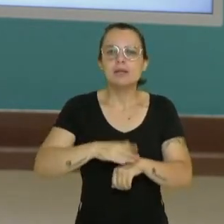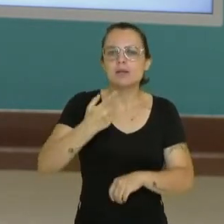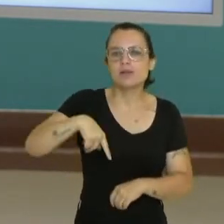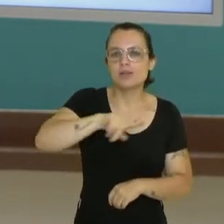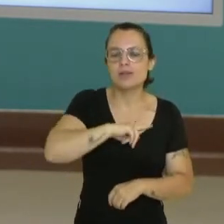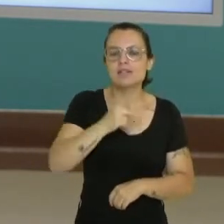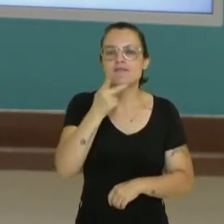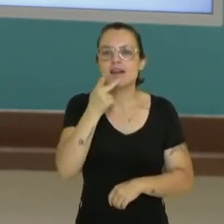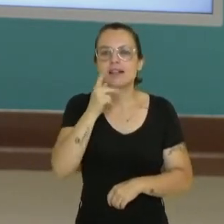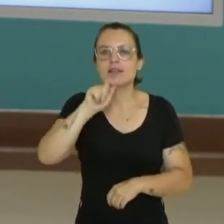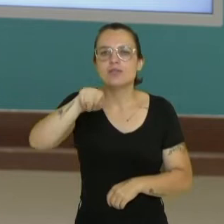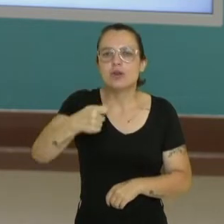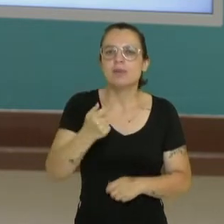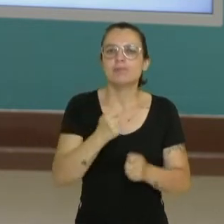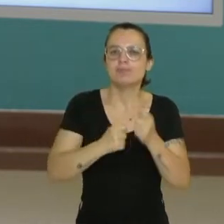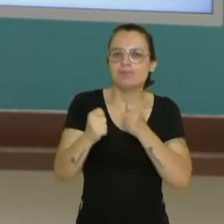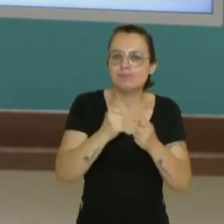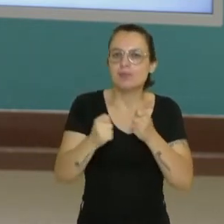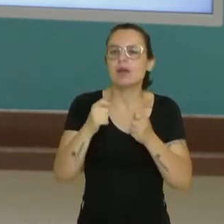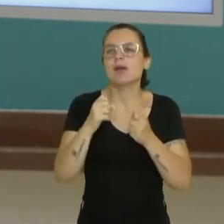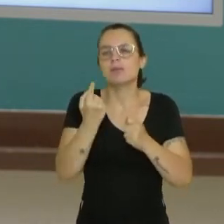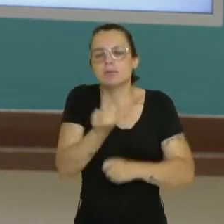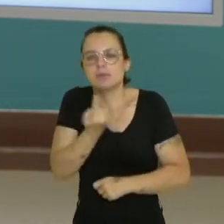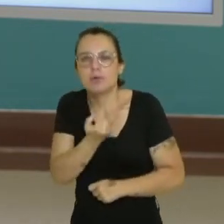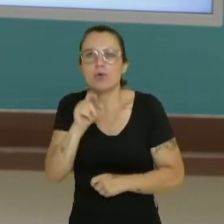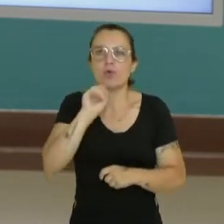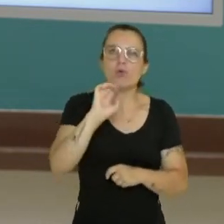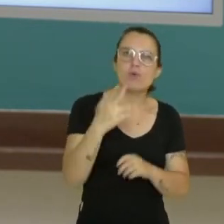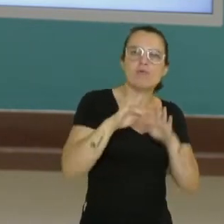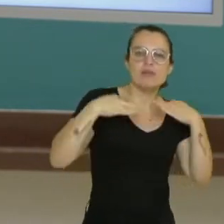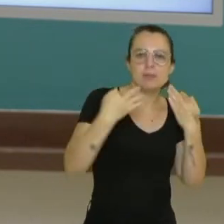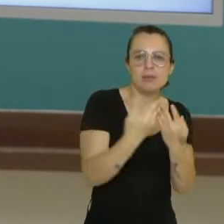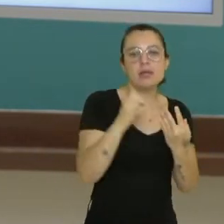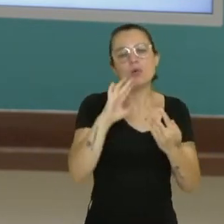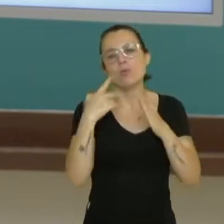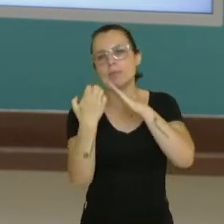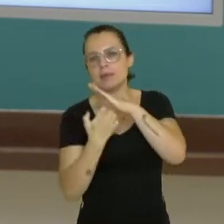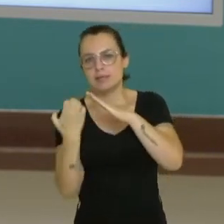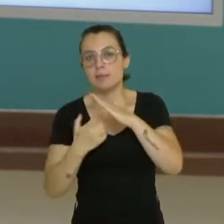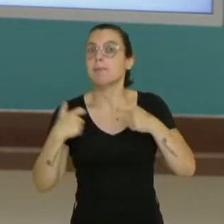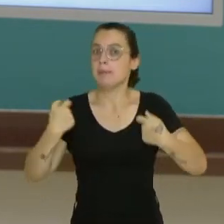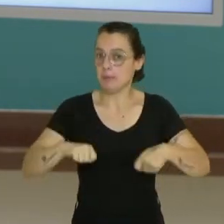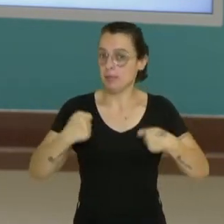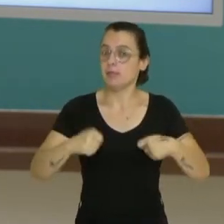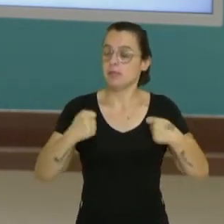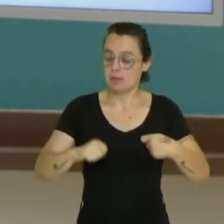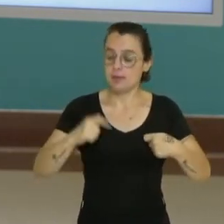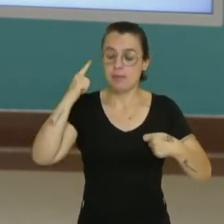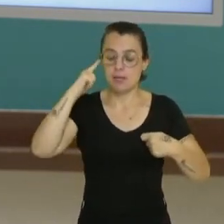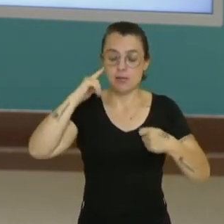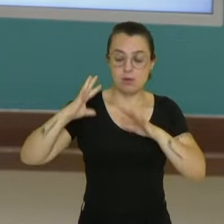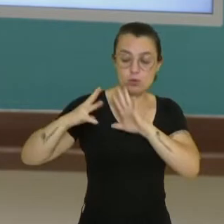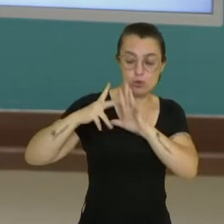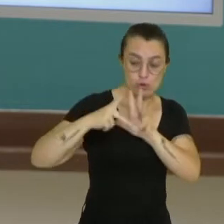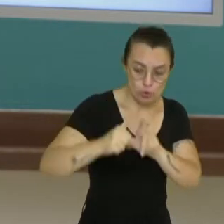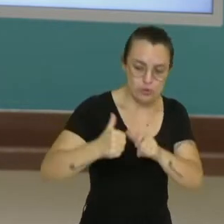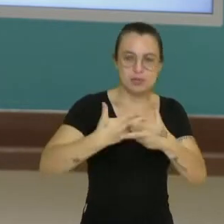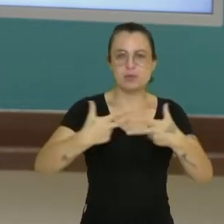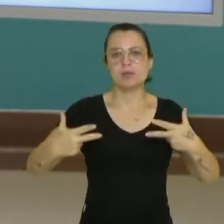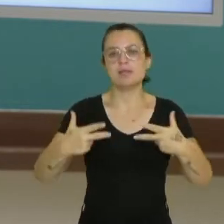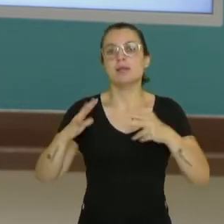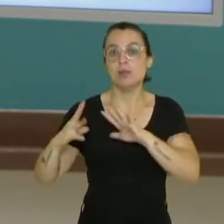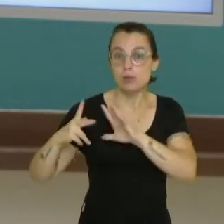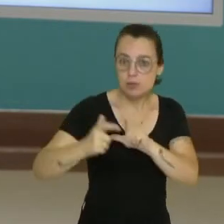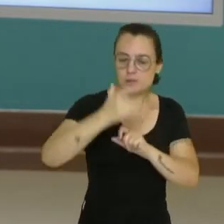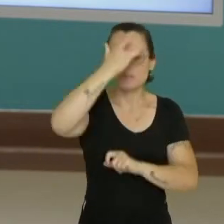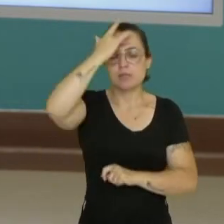um orçamento, seja ele individual, familiar, de uma empresa, ele tem que todos os membros da família estar